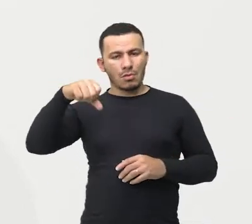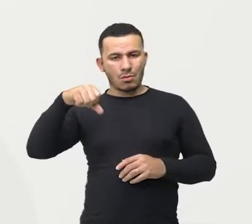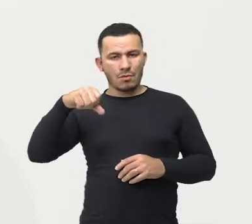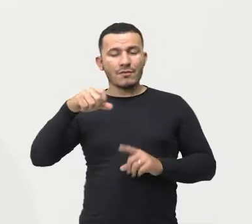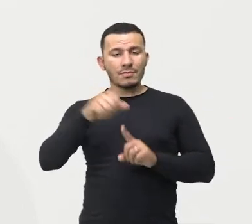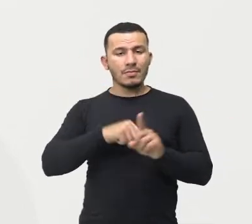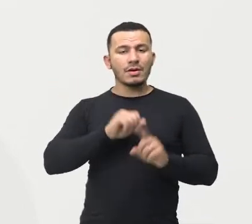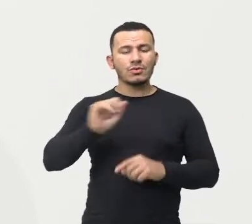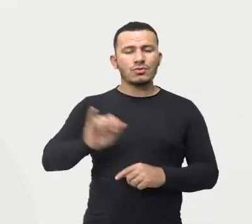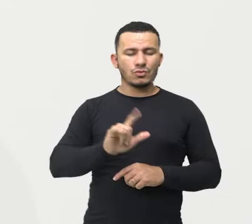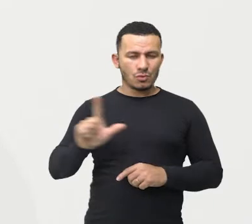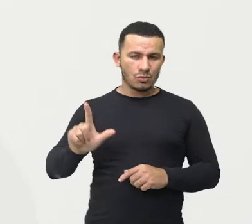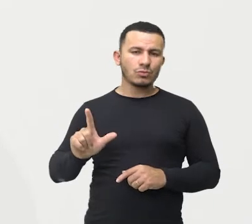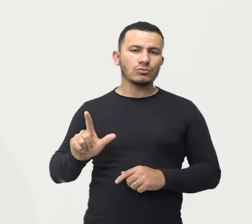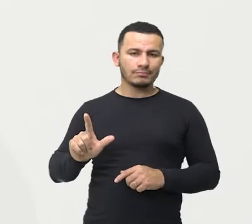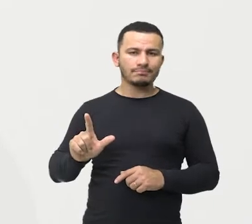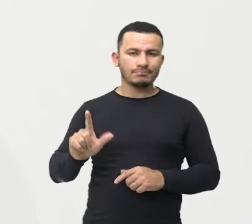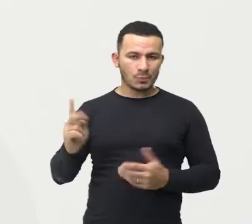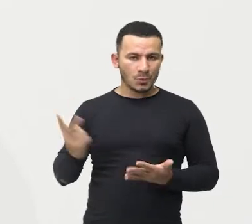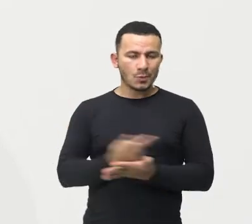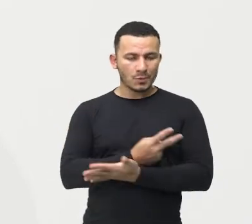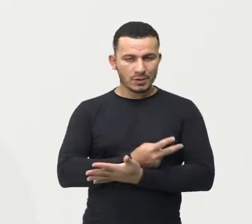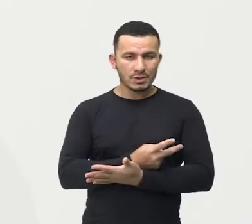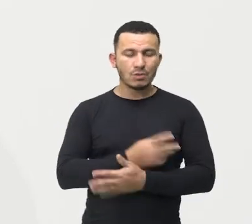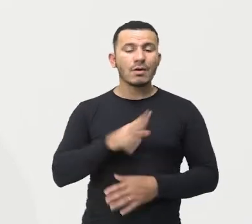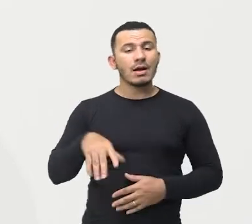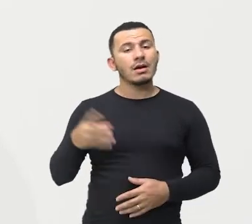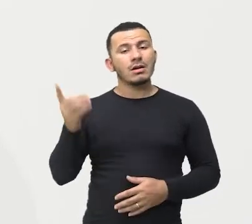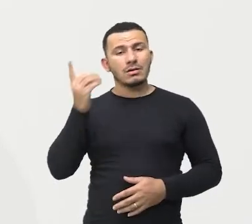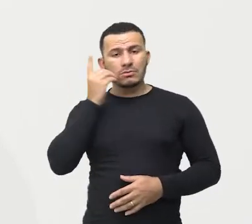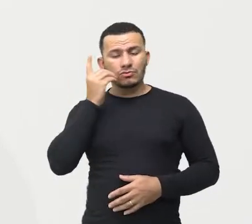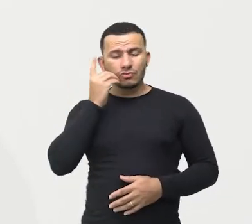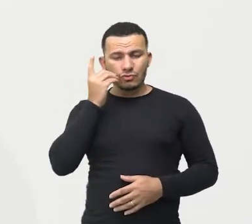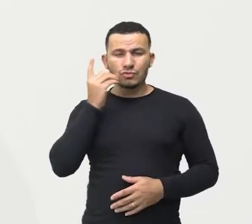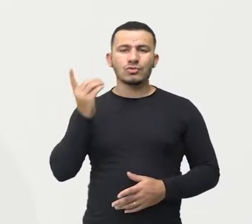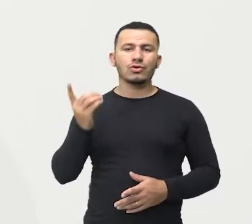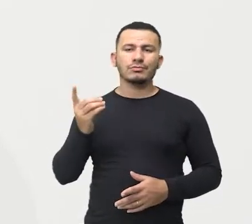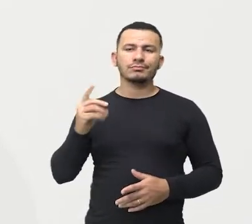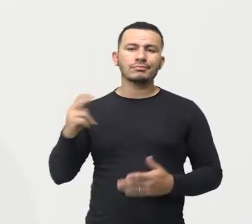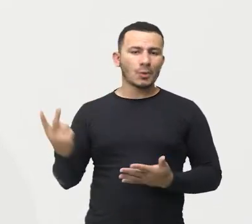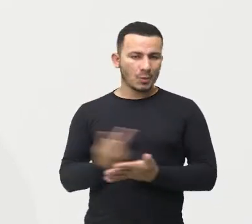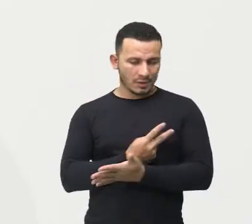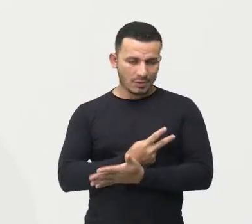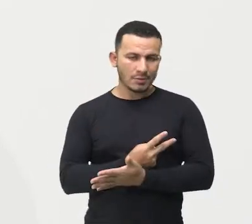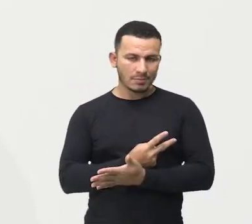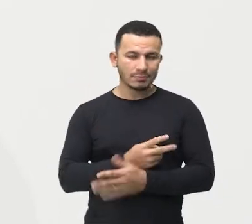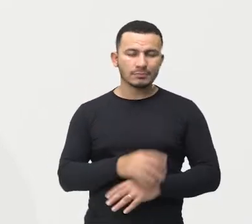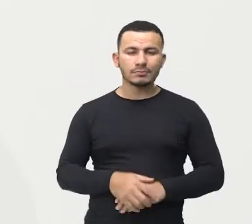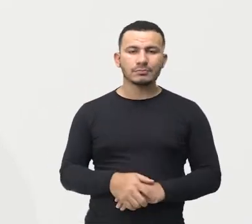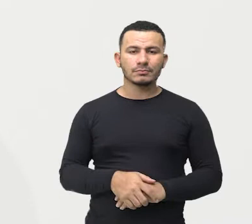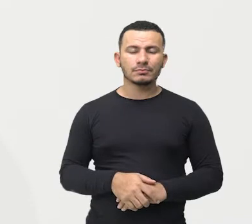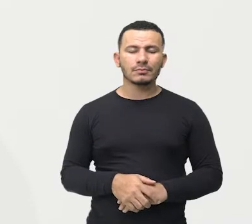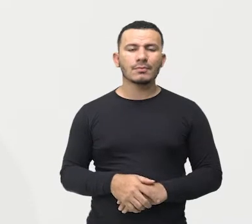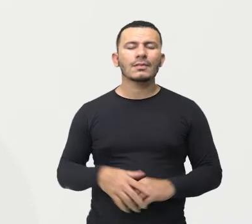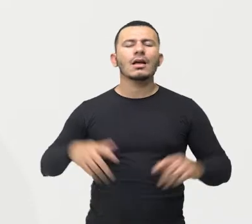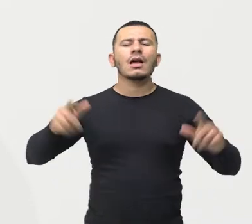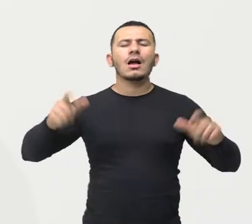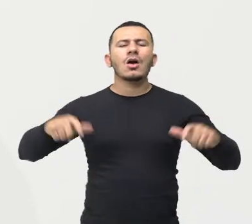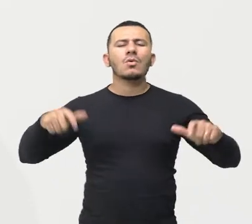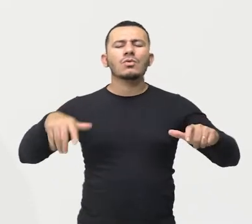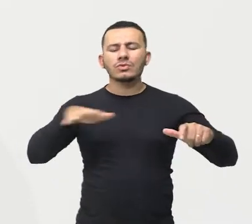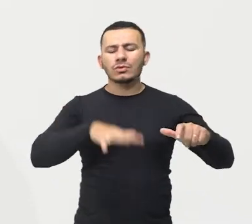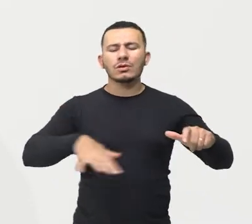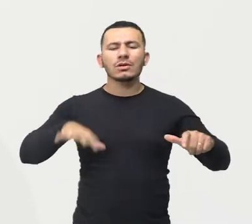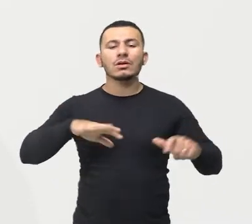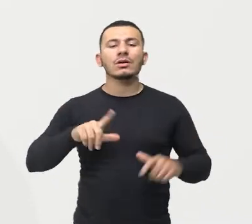de julho, ok? Percebo que esta foi a data quando o fato ocorreu. E onde